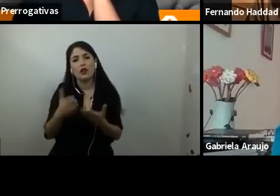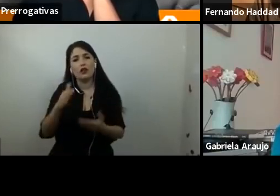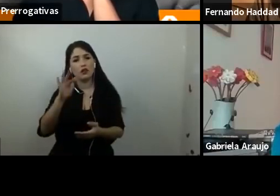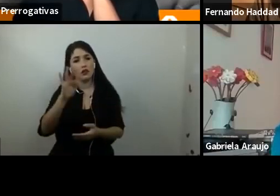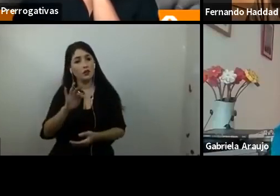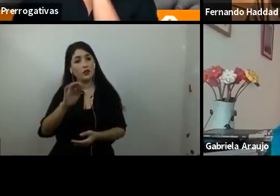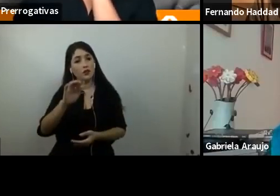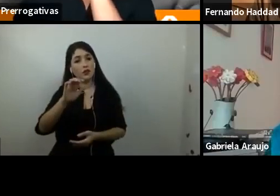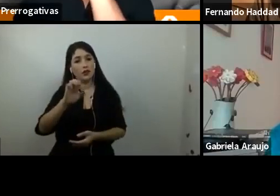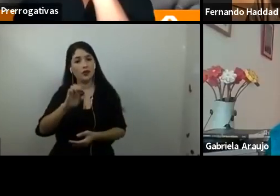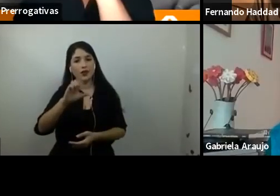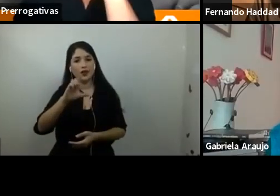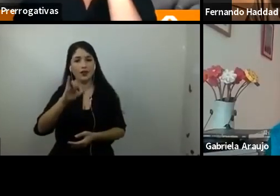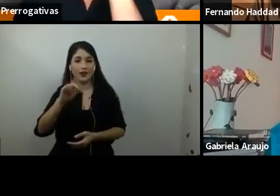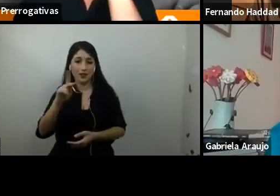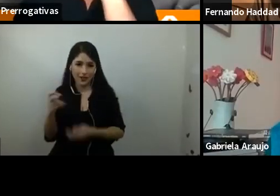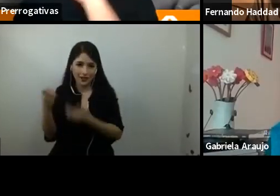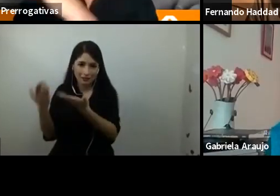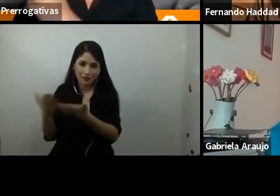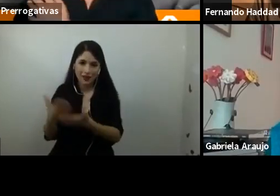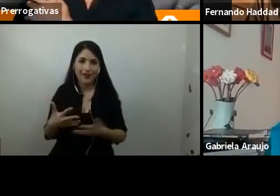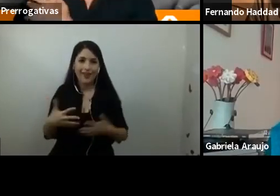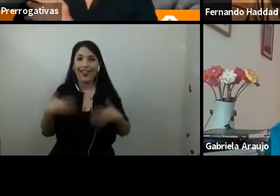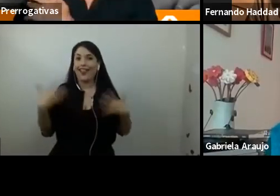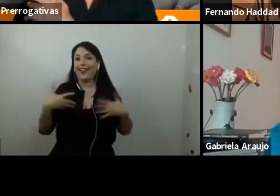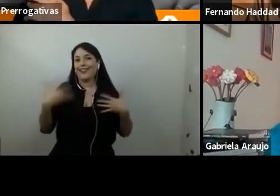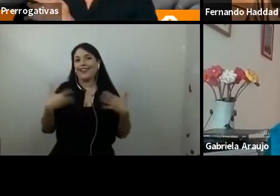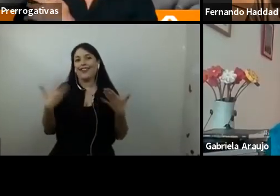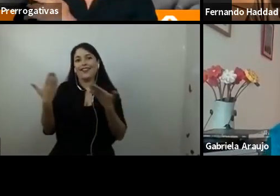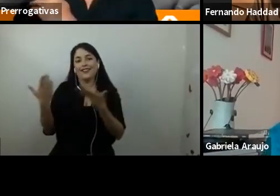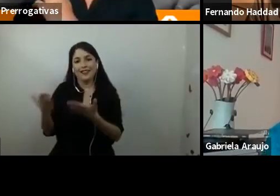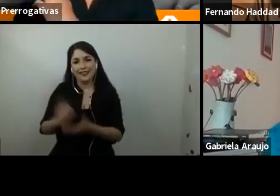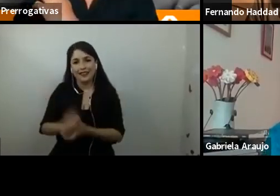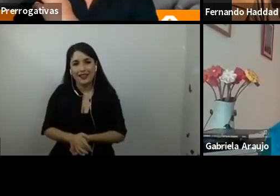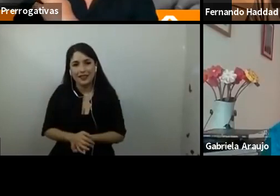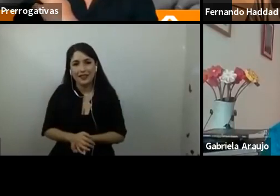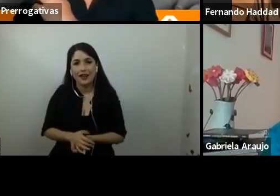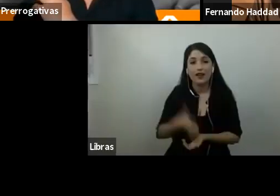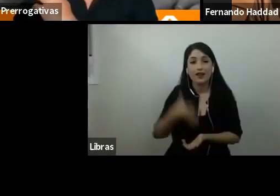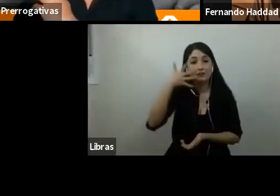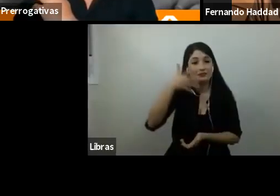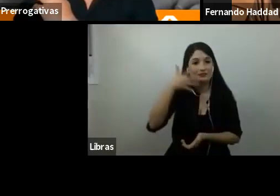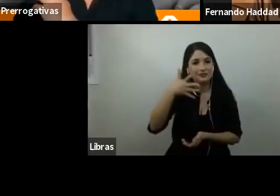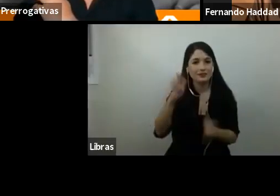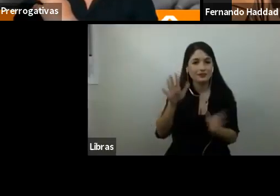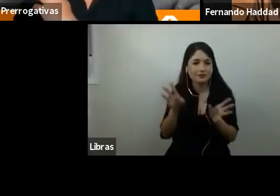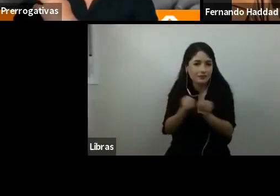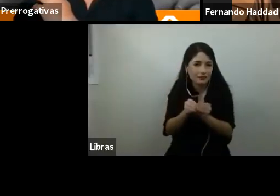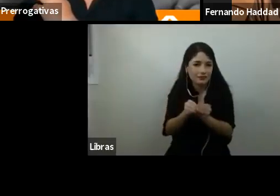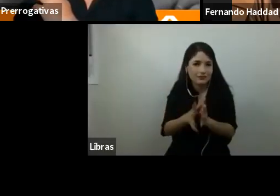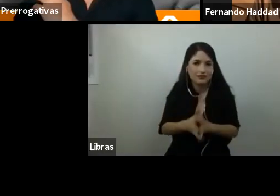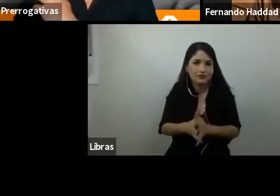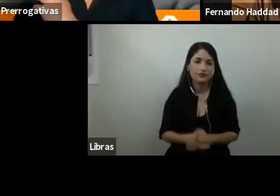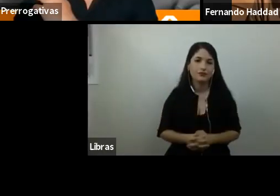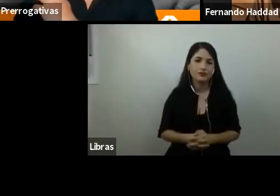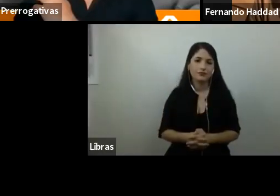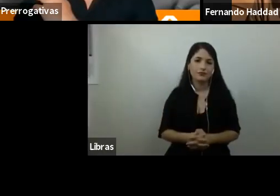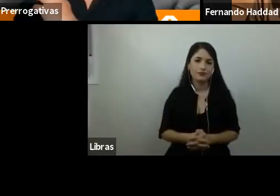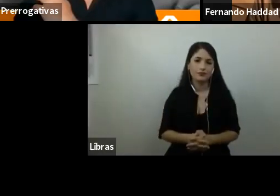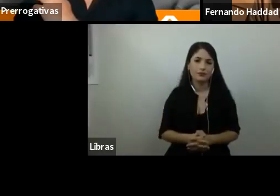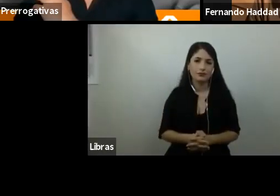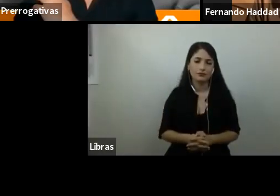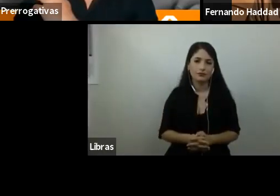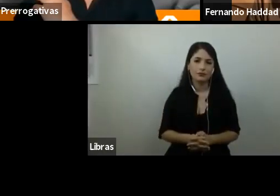Cruz, com a alegria, né, de tê-lo aqui, peço para fazer uso da palavra com as suas considerações finais. Vou pegar